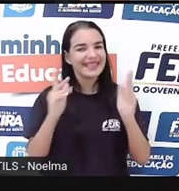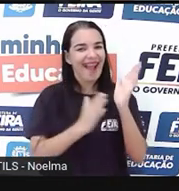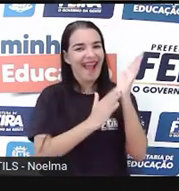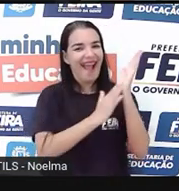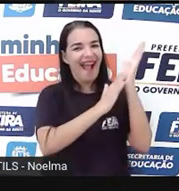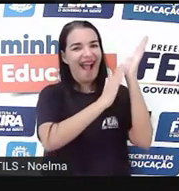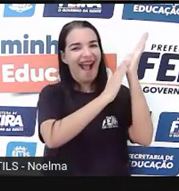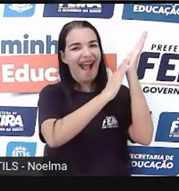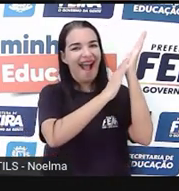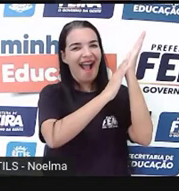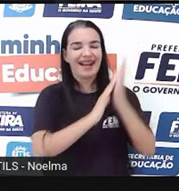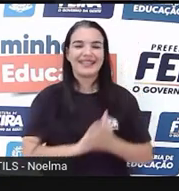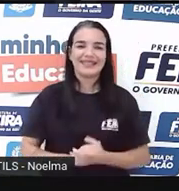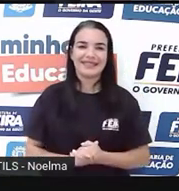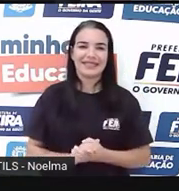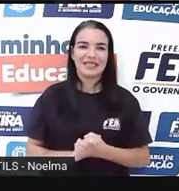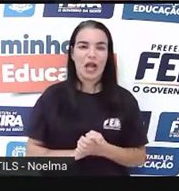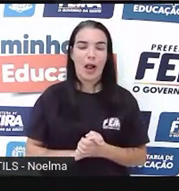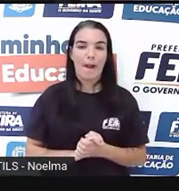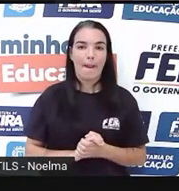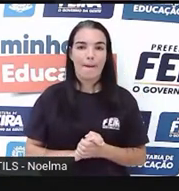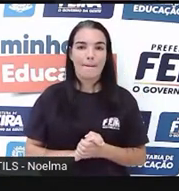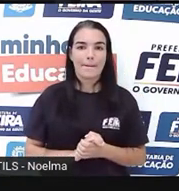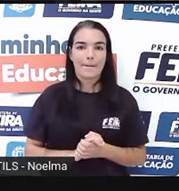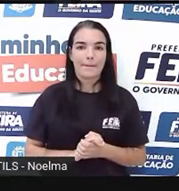go. Vamos lá, estamos acertando.